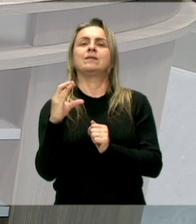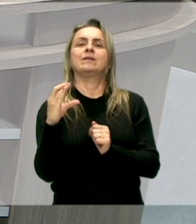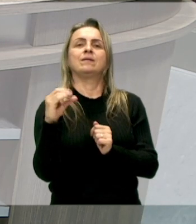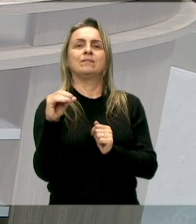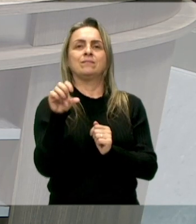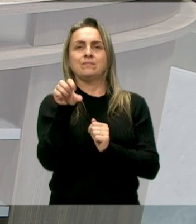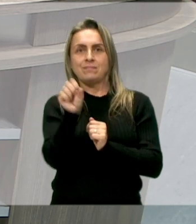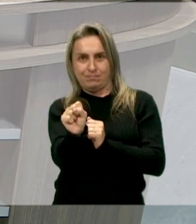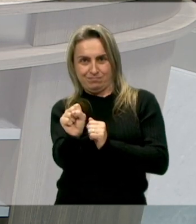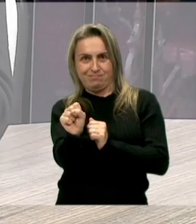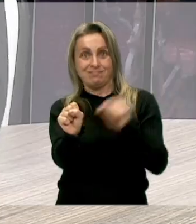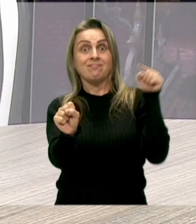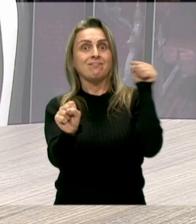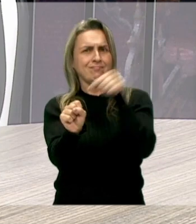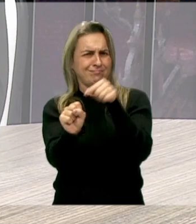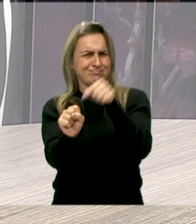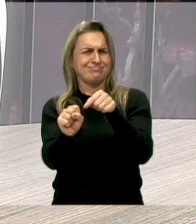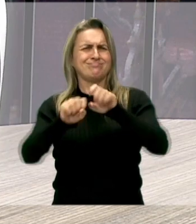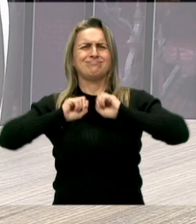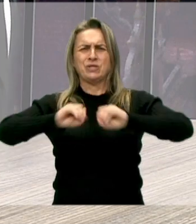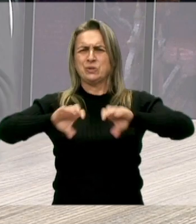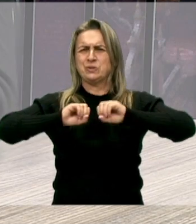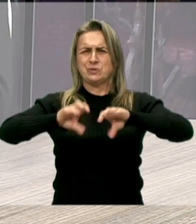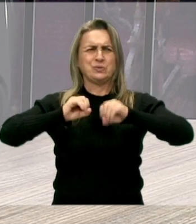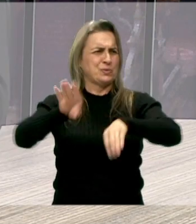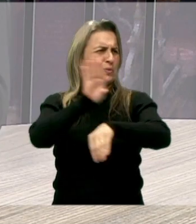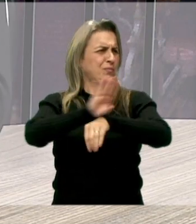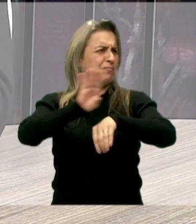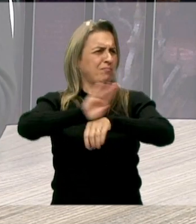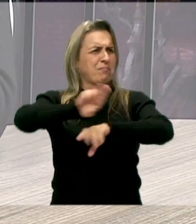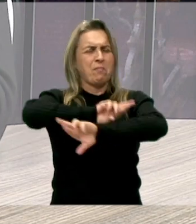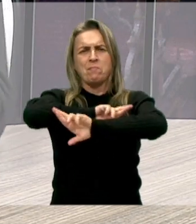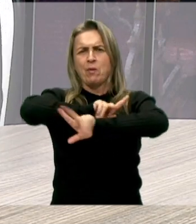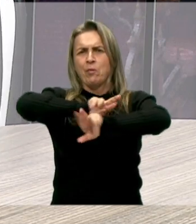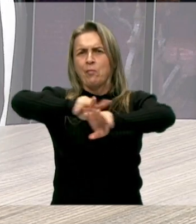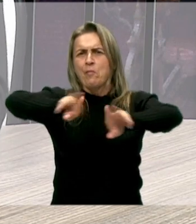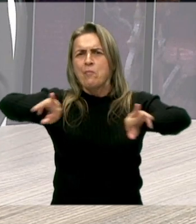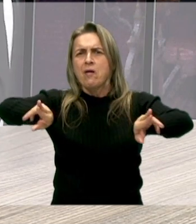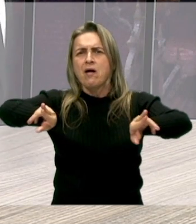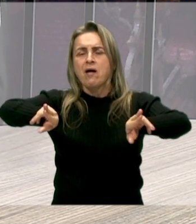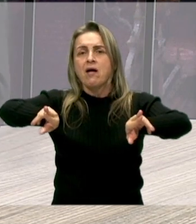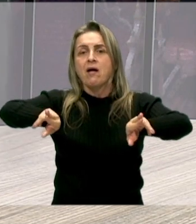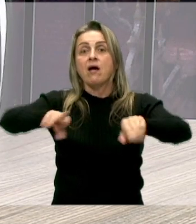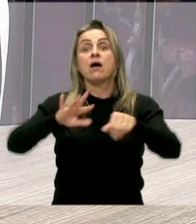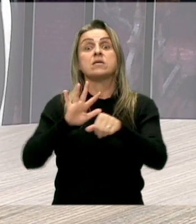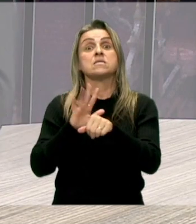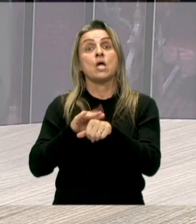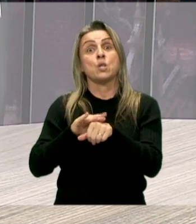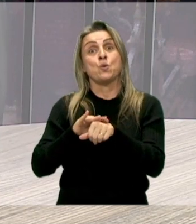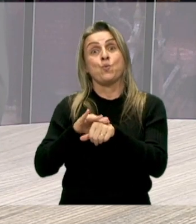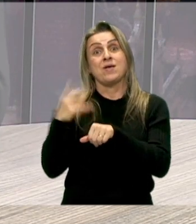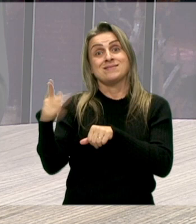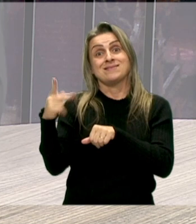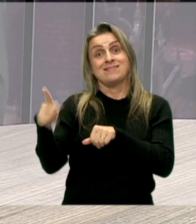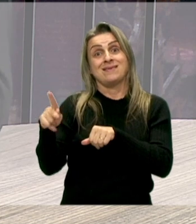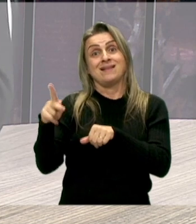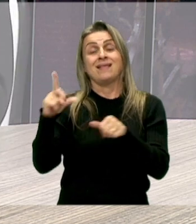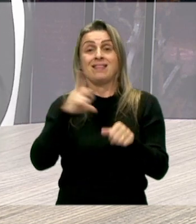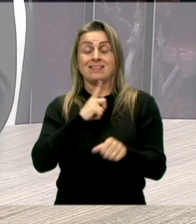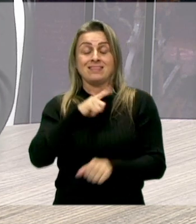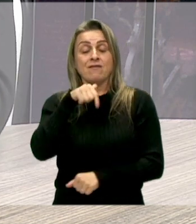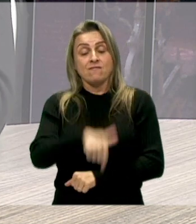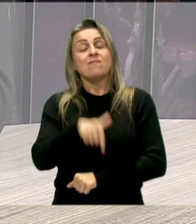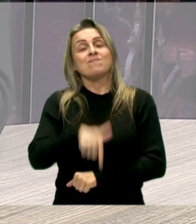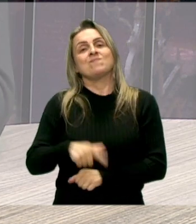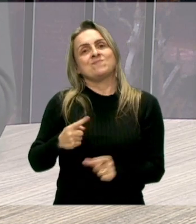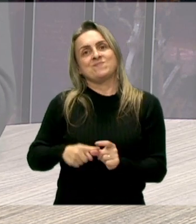edições, veio, deu oficina, regeu, e ele, a doença dele se manifestou aqui na nossa cidade. Então, ele é uma figura